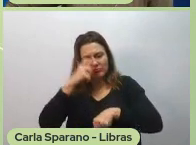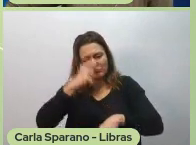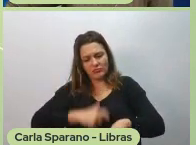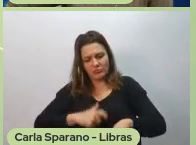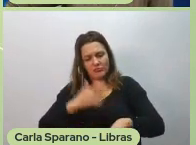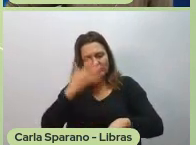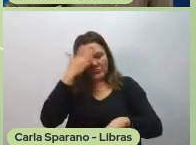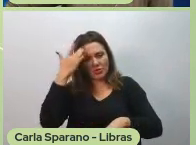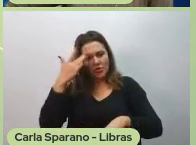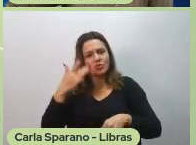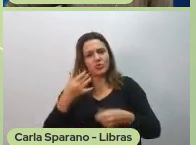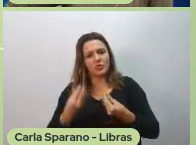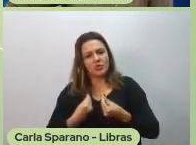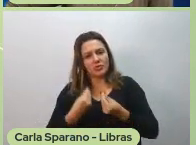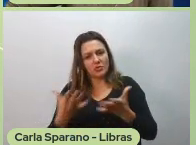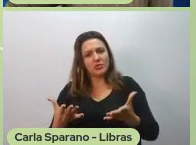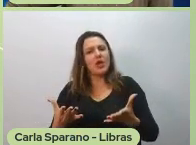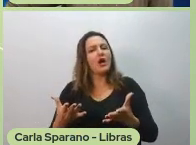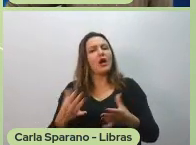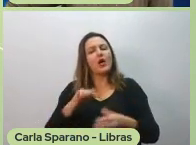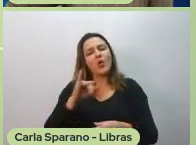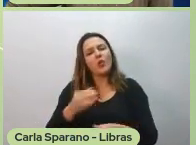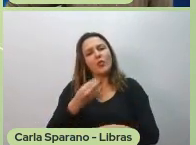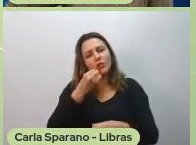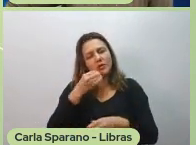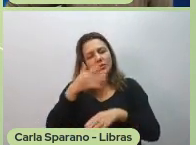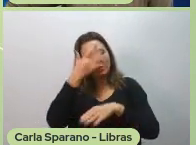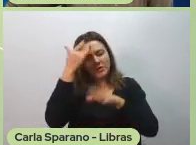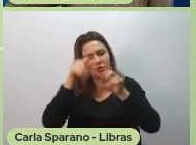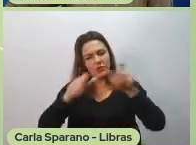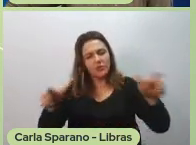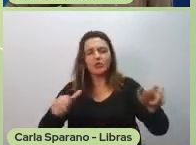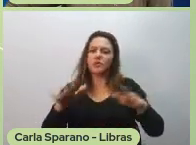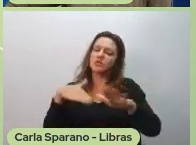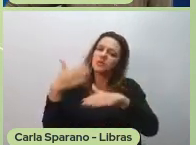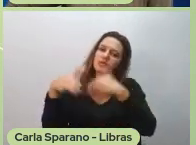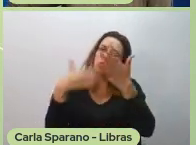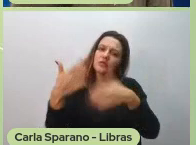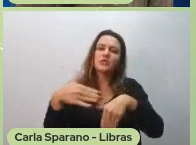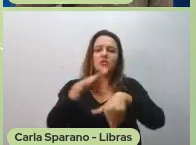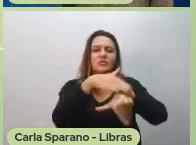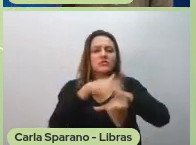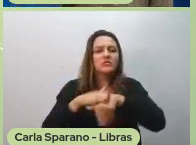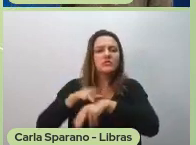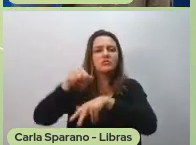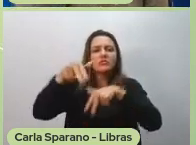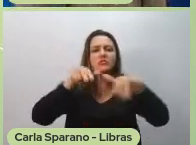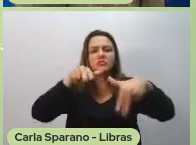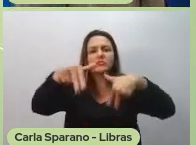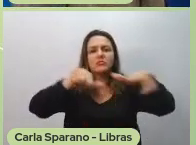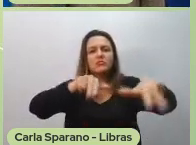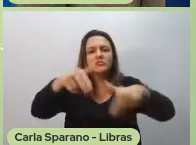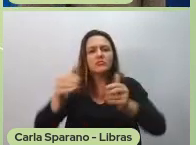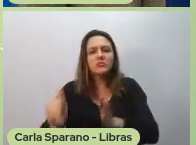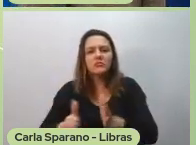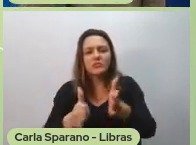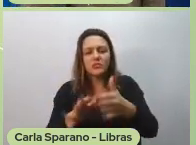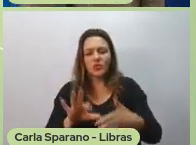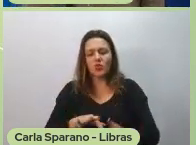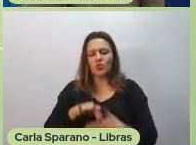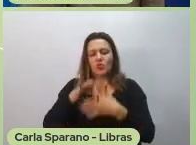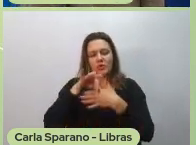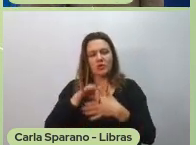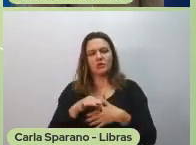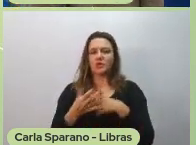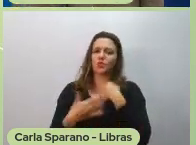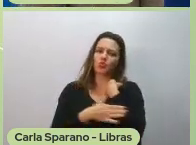pessoas desenvolverem e serem donas das suas carreiras, das suas ambições e dos seus caminhos. Então, assim, um líder que fica com ciúmes